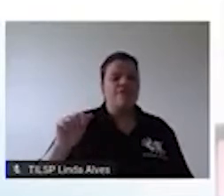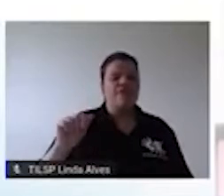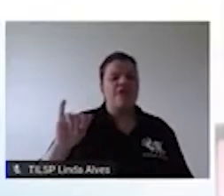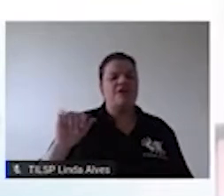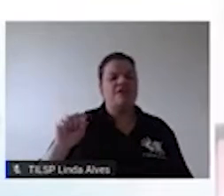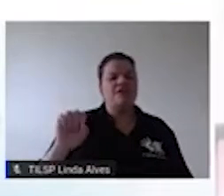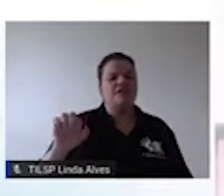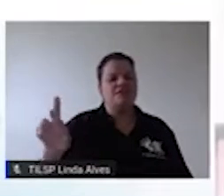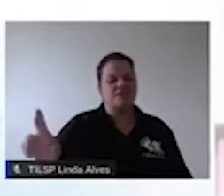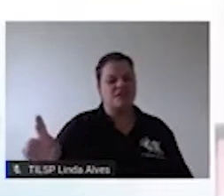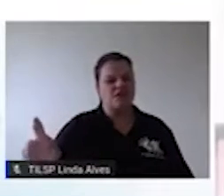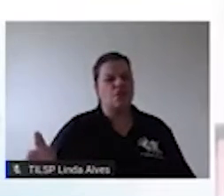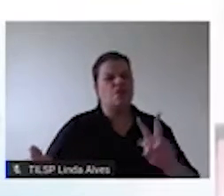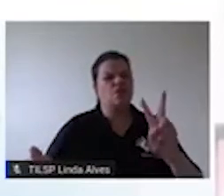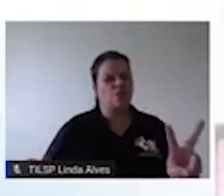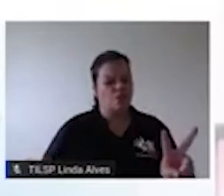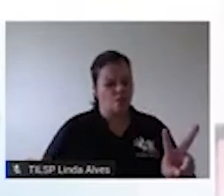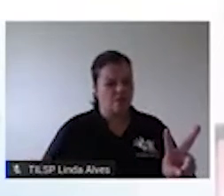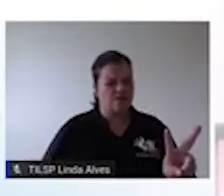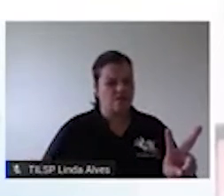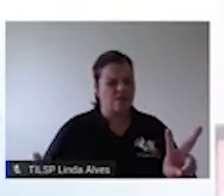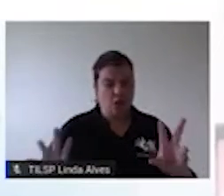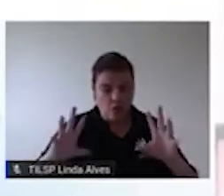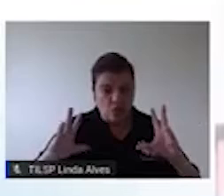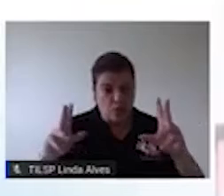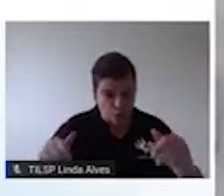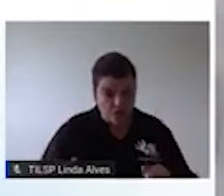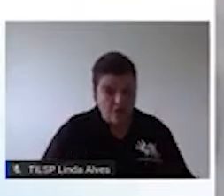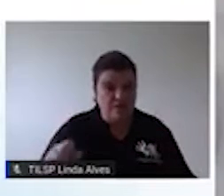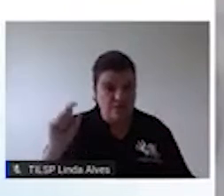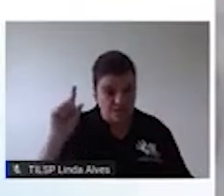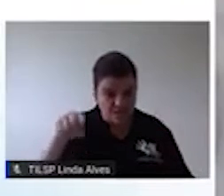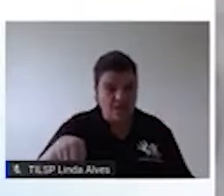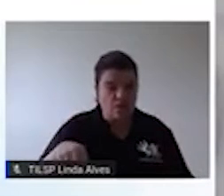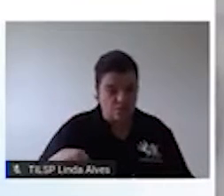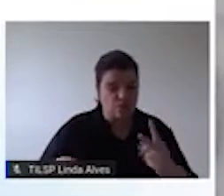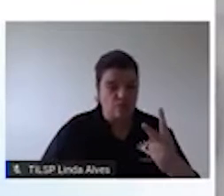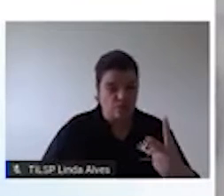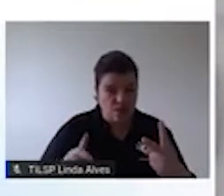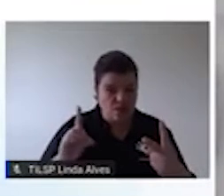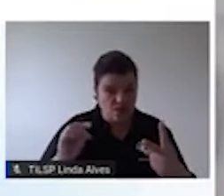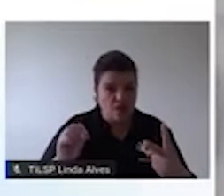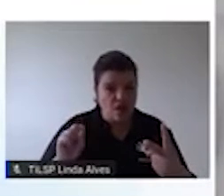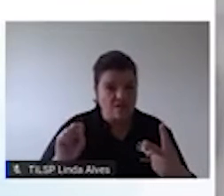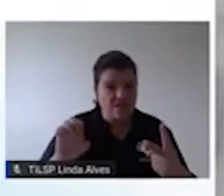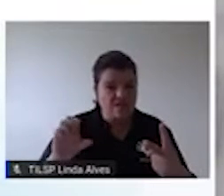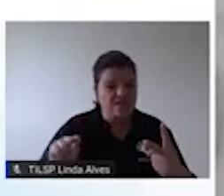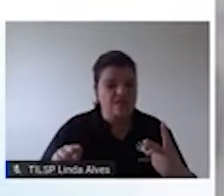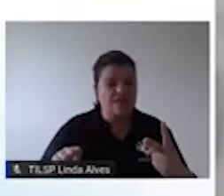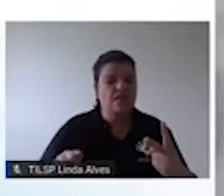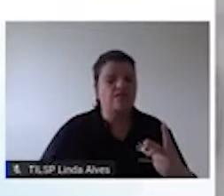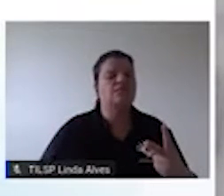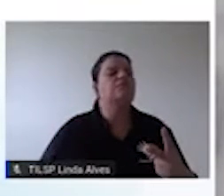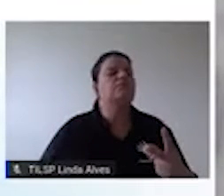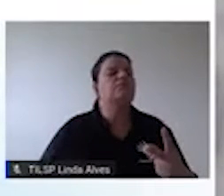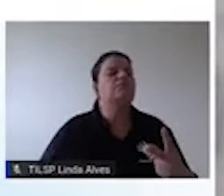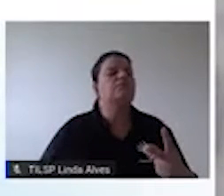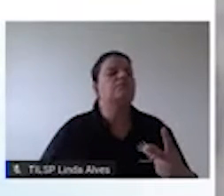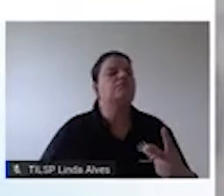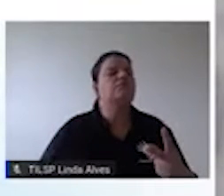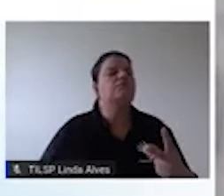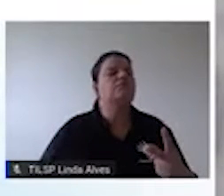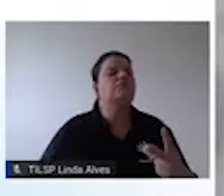em 2 doses. Todas são em 2 doses, então, é isso? Todas as vacinas, até agora,